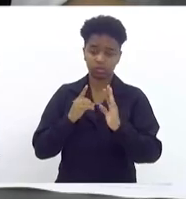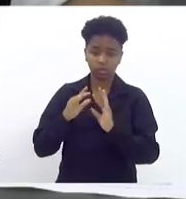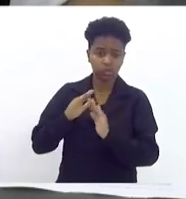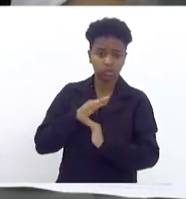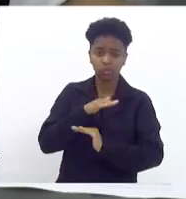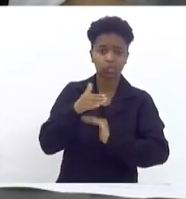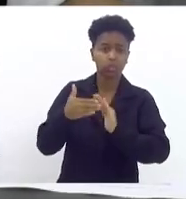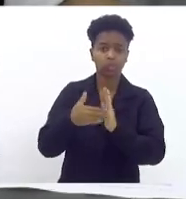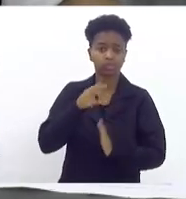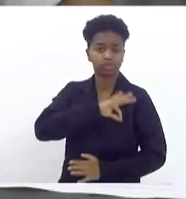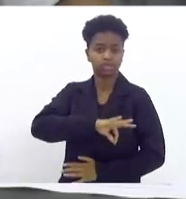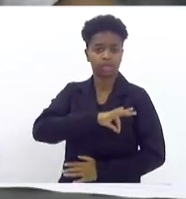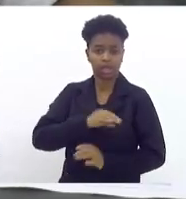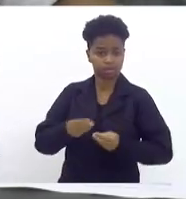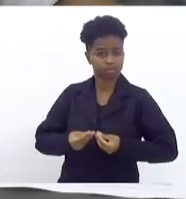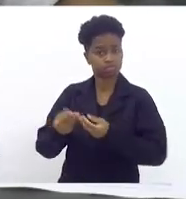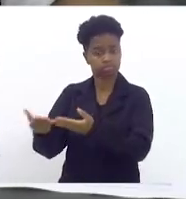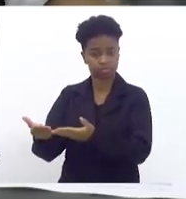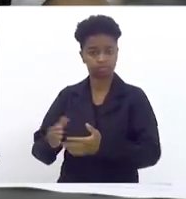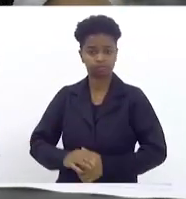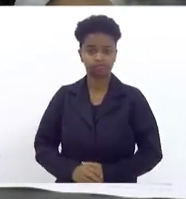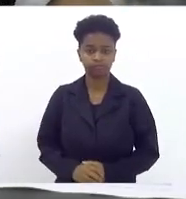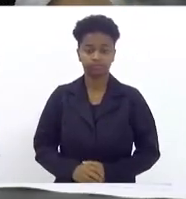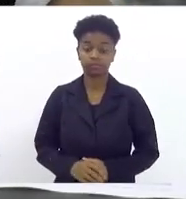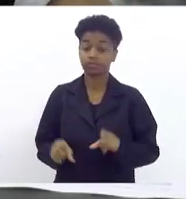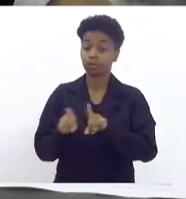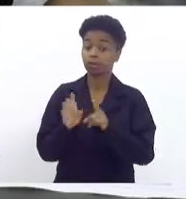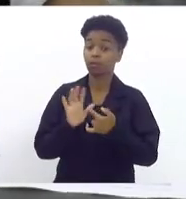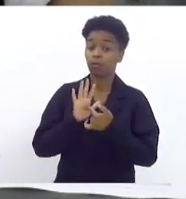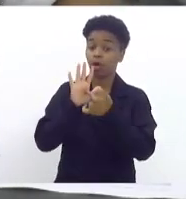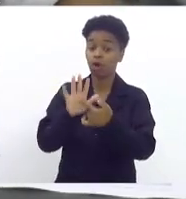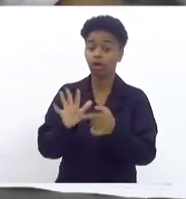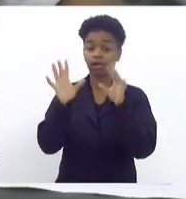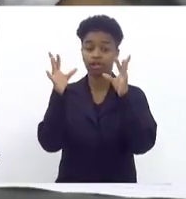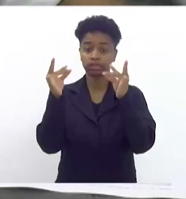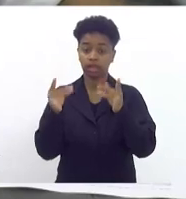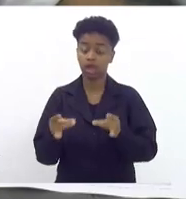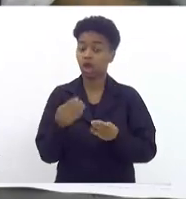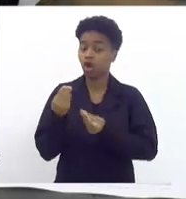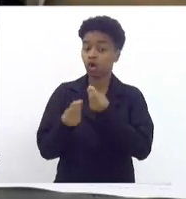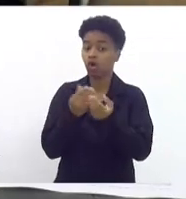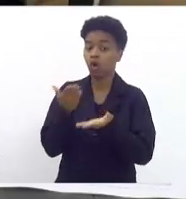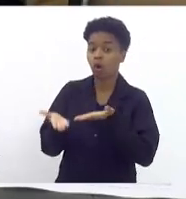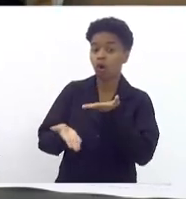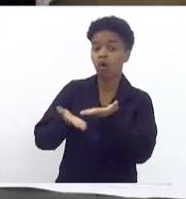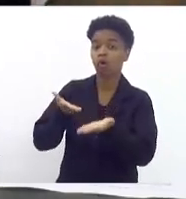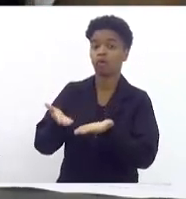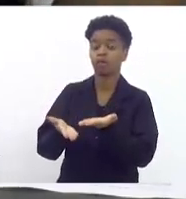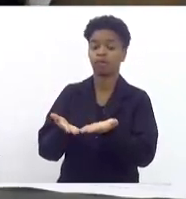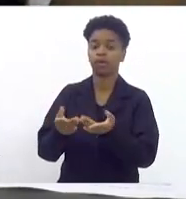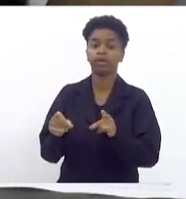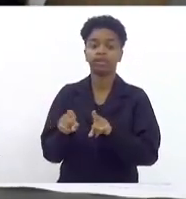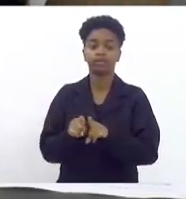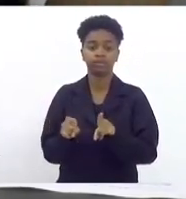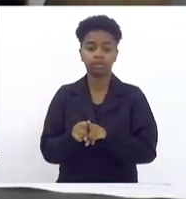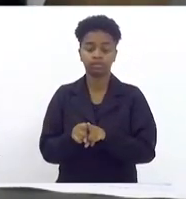integralmente o salário. Especifica como deve ser essa assistência e, no